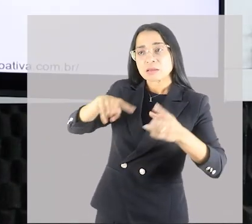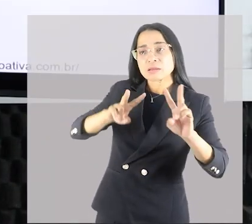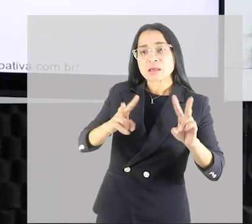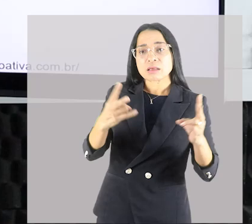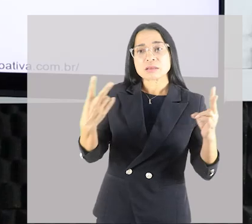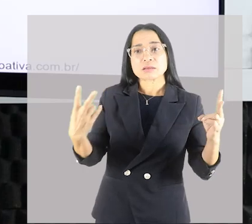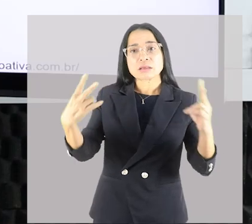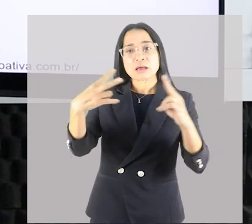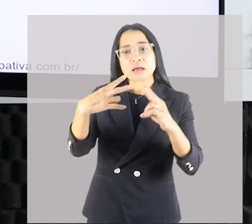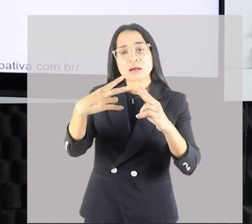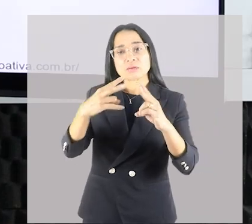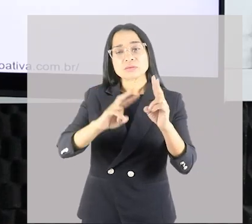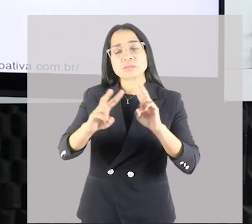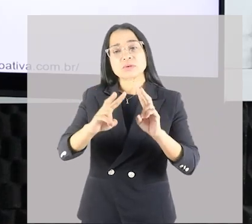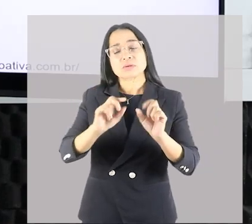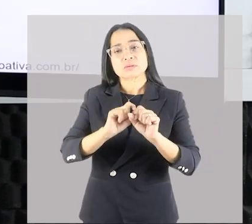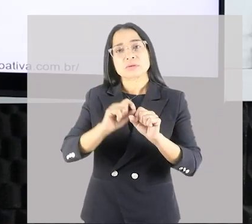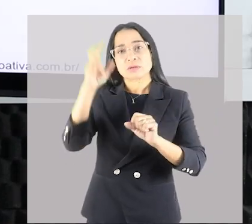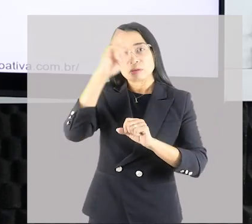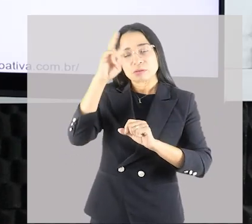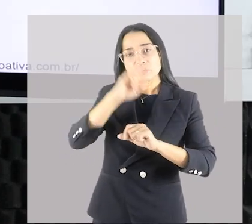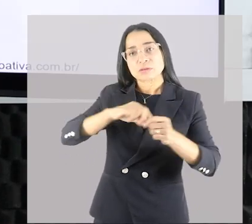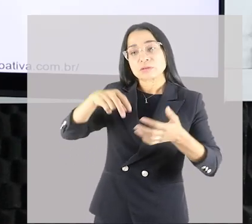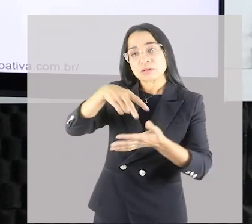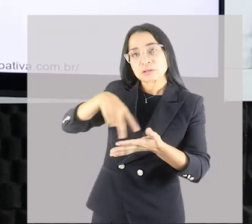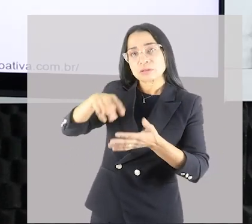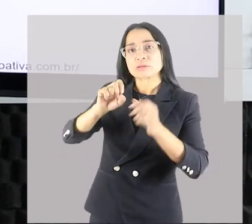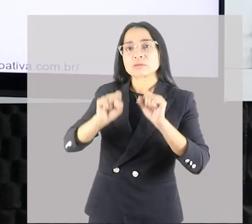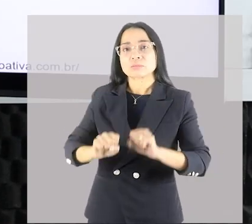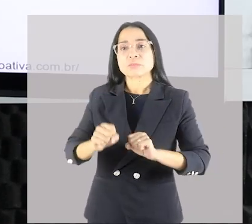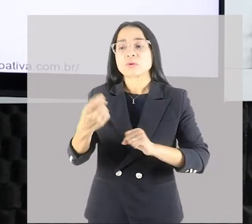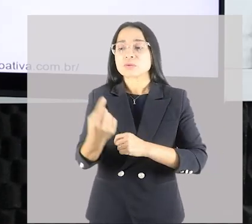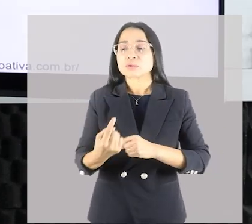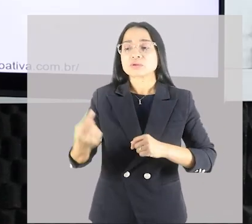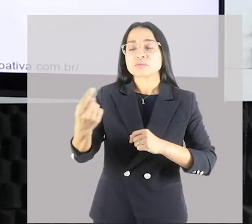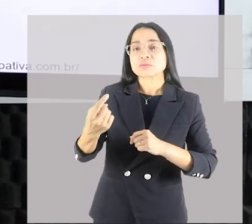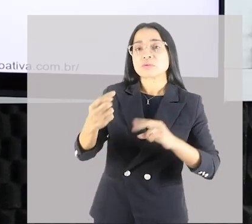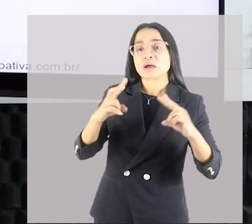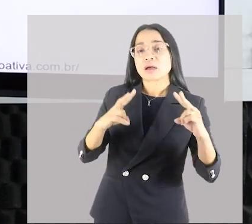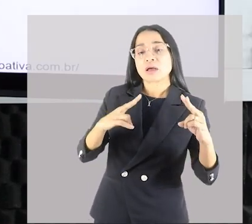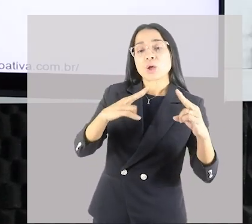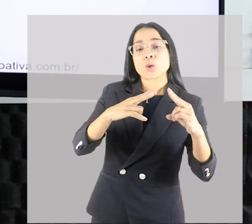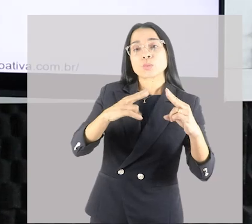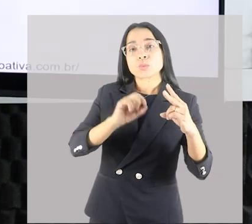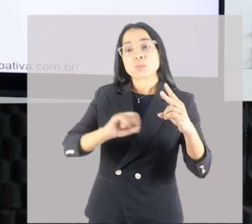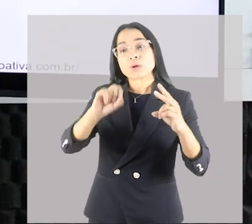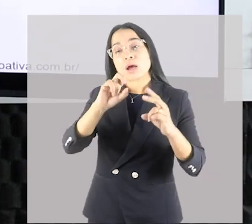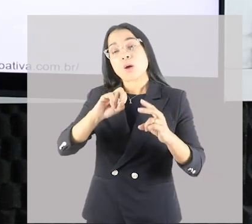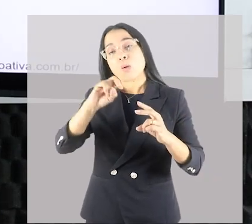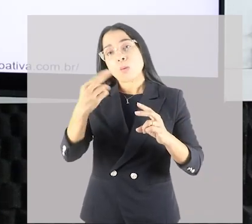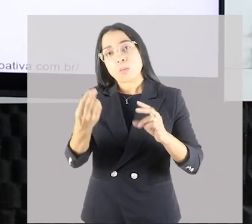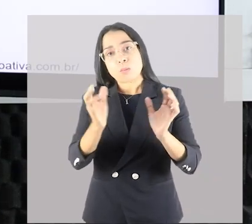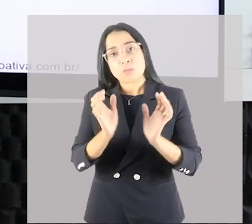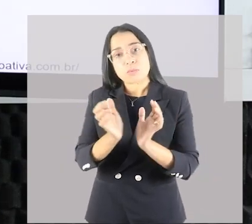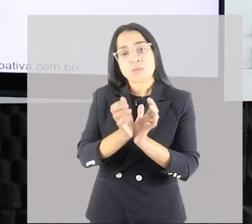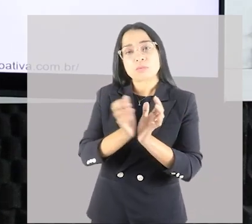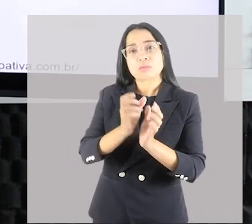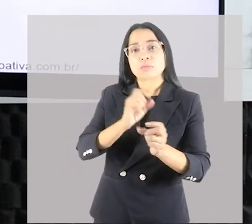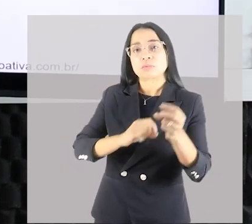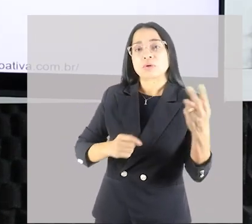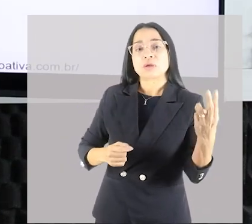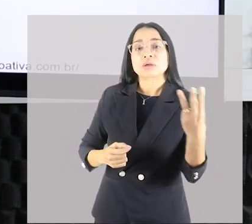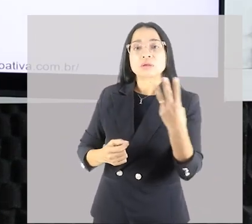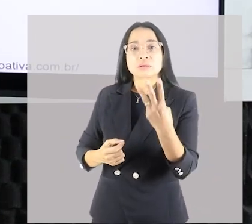elas podem ser feitas de forma individual, em dupla ou em grupo, tá bom? São as